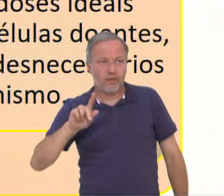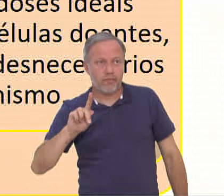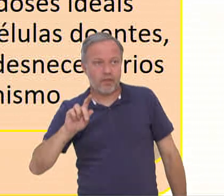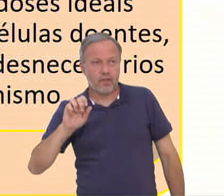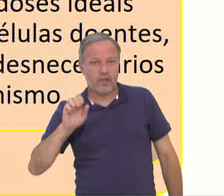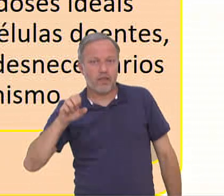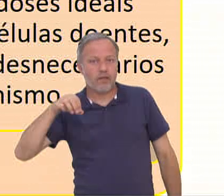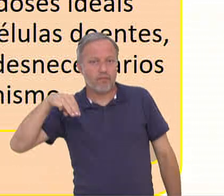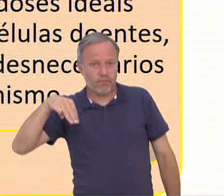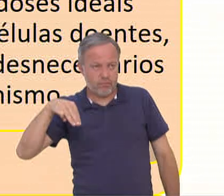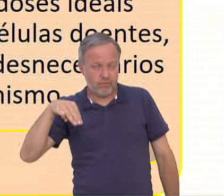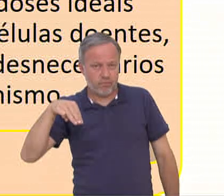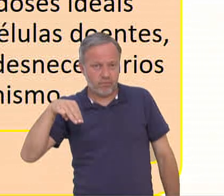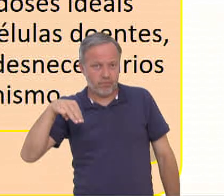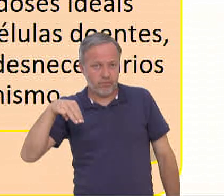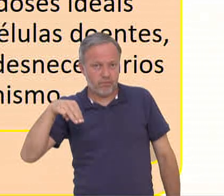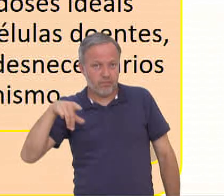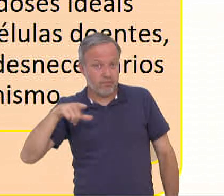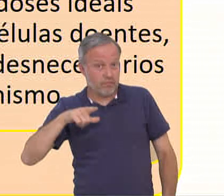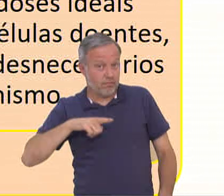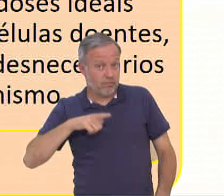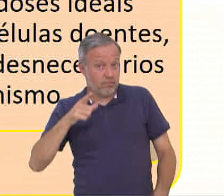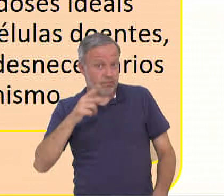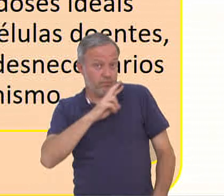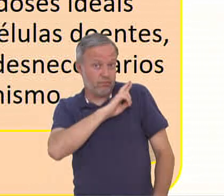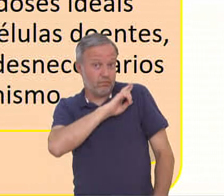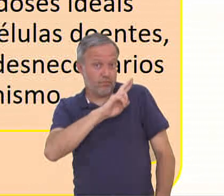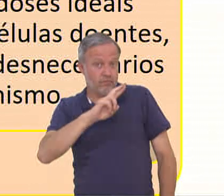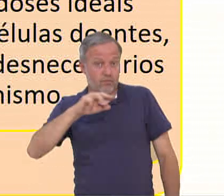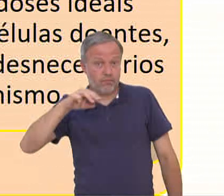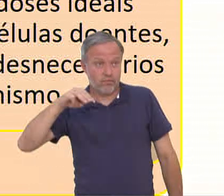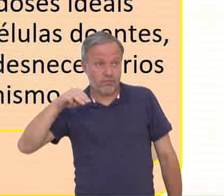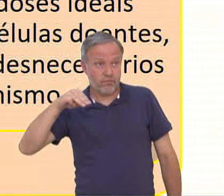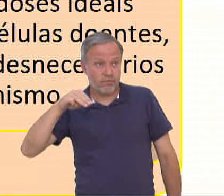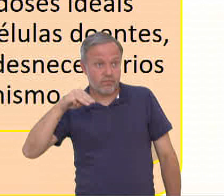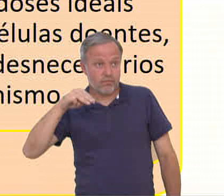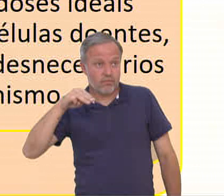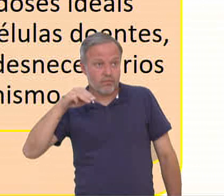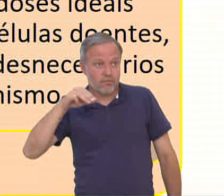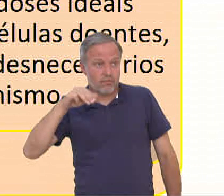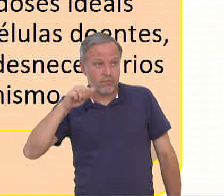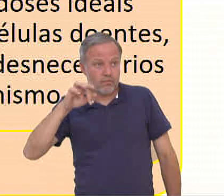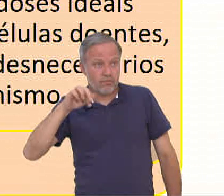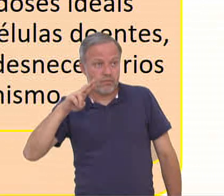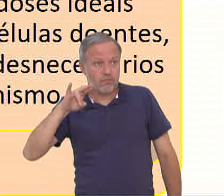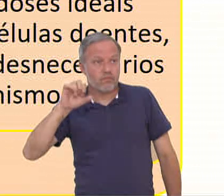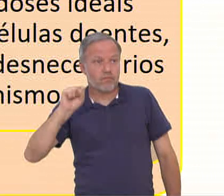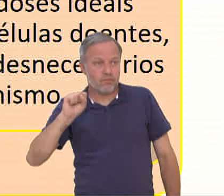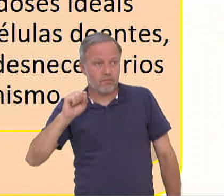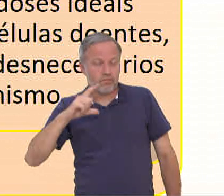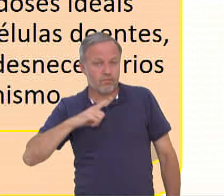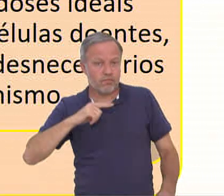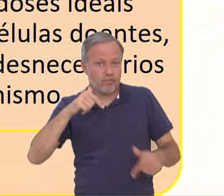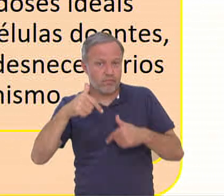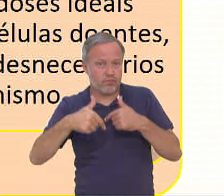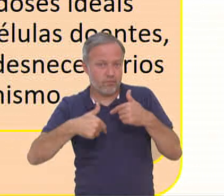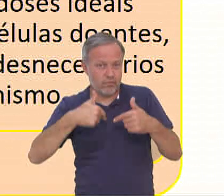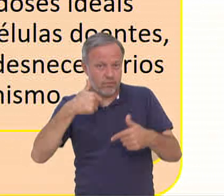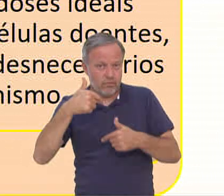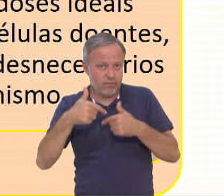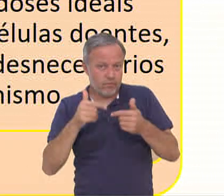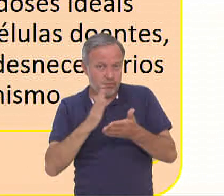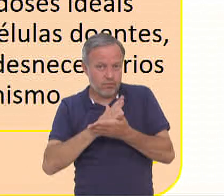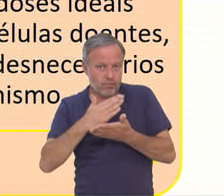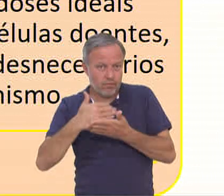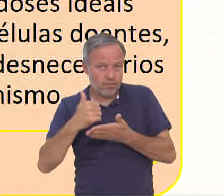e Materiais, liderado por Matheus Borba Cardoso, vem trabalhando com o apoio da FAPESP no aperfeiçoamento de